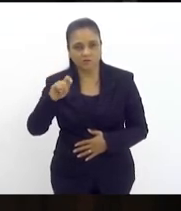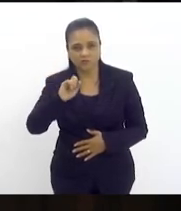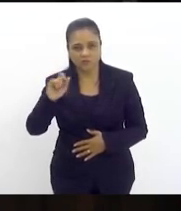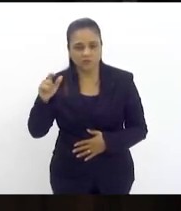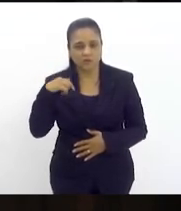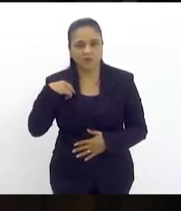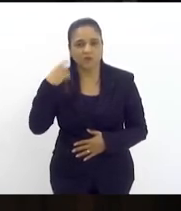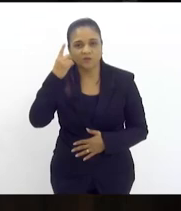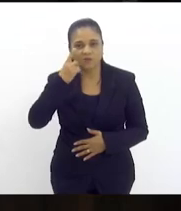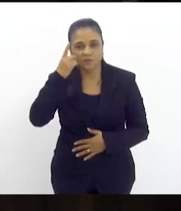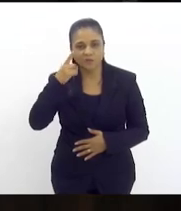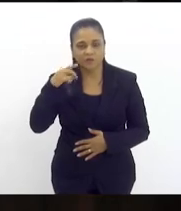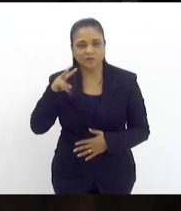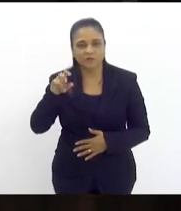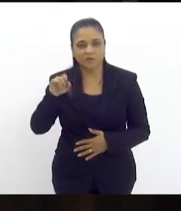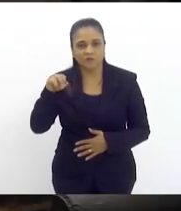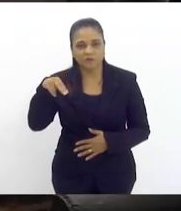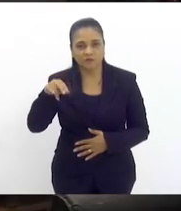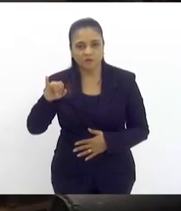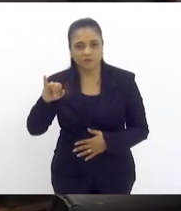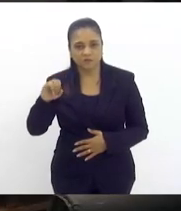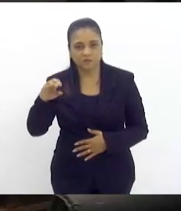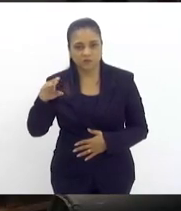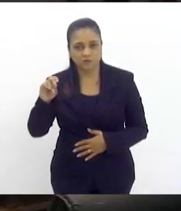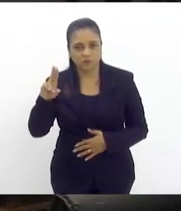Deputado Vinícius Cozolino.